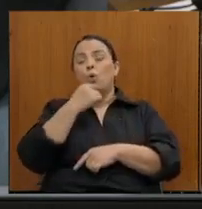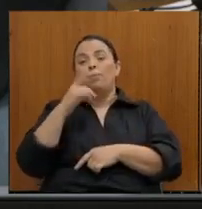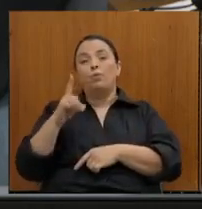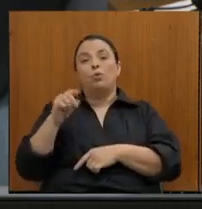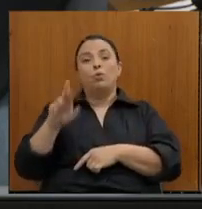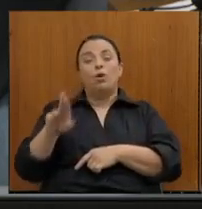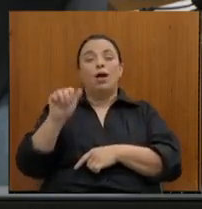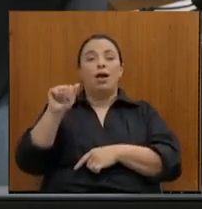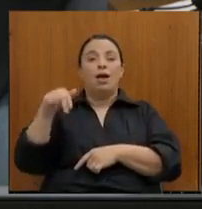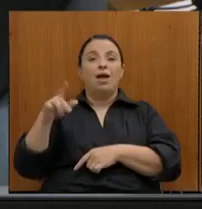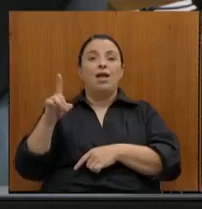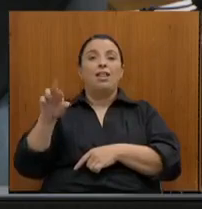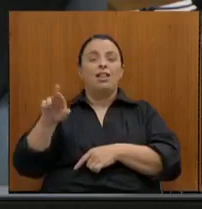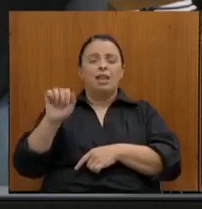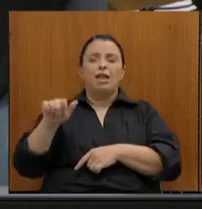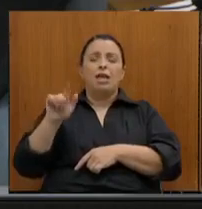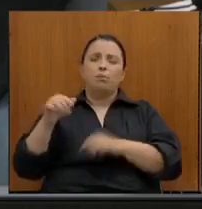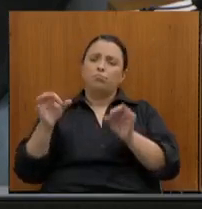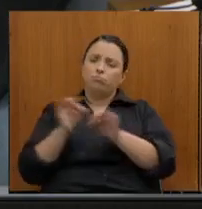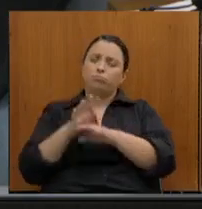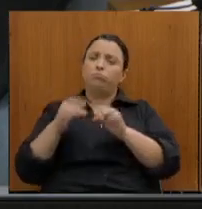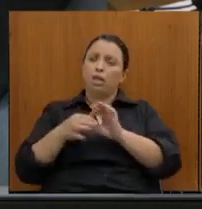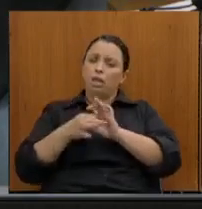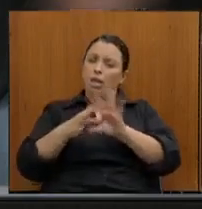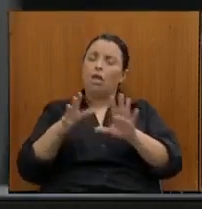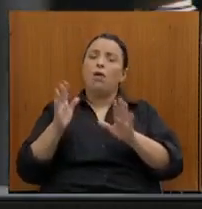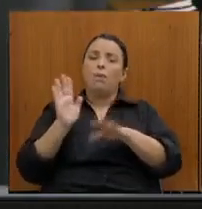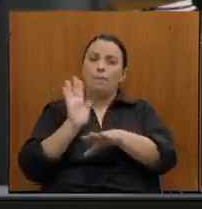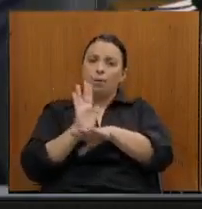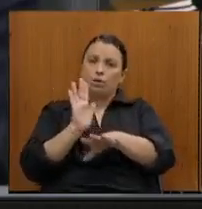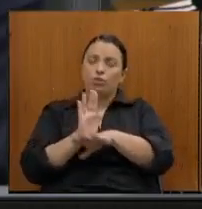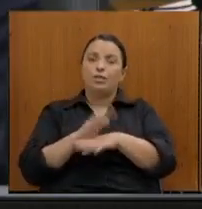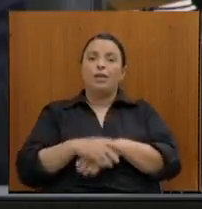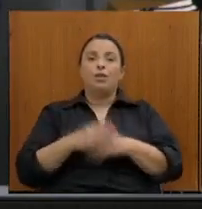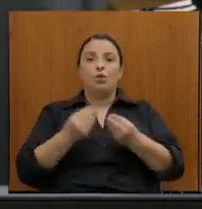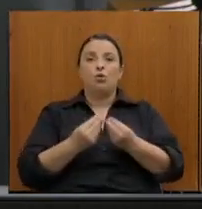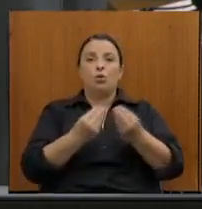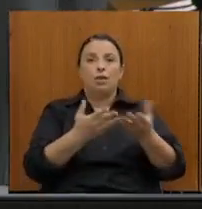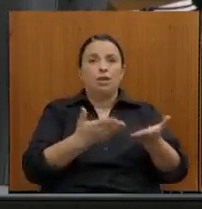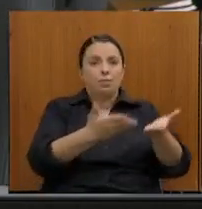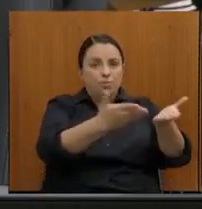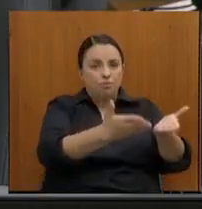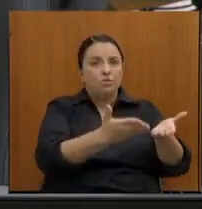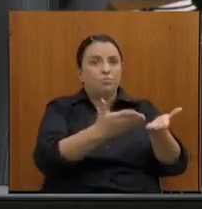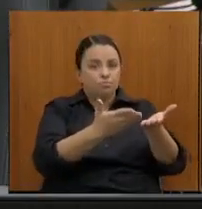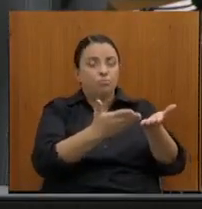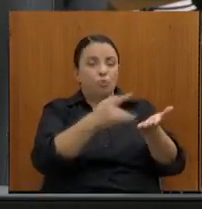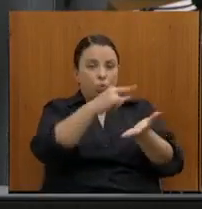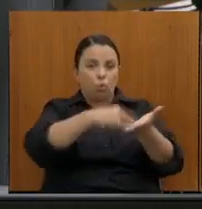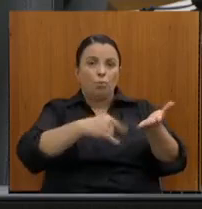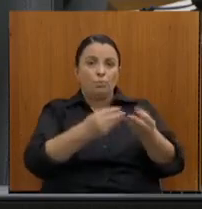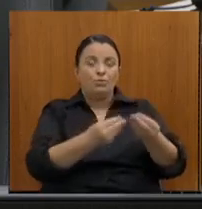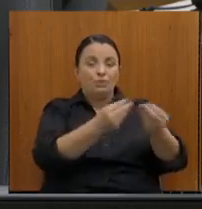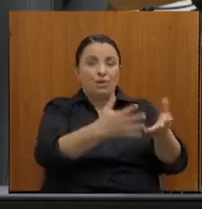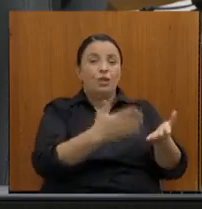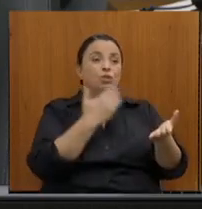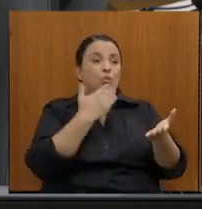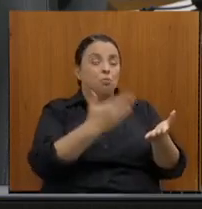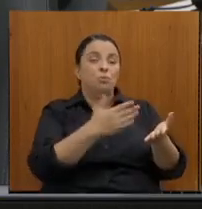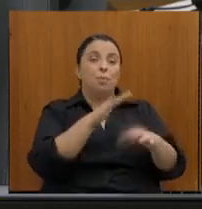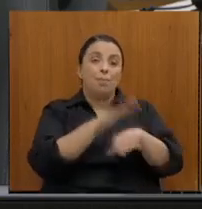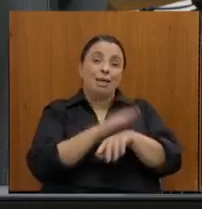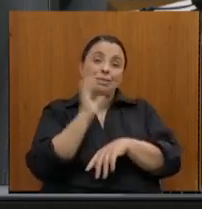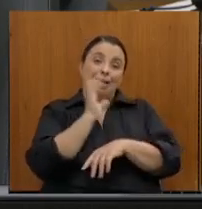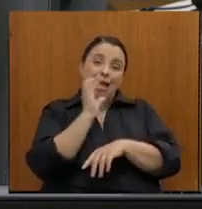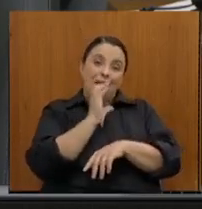colocou à disposição para suportar recurso então tô entregar o senhor aqui porque eu leve lá e tô pedindo agilidade que nós